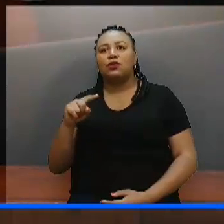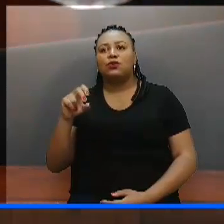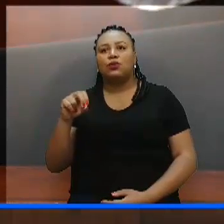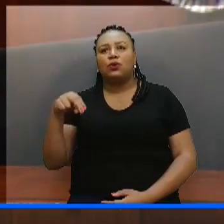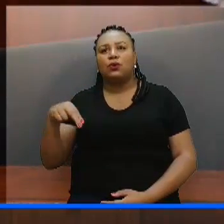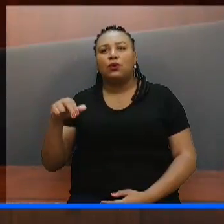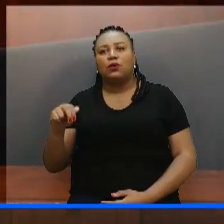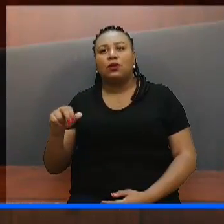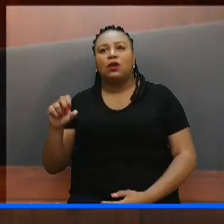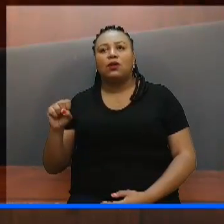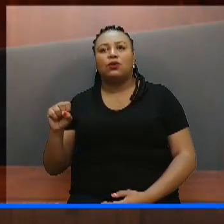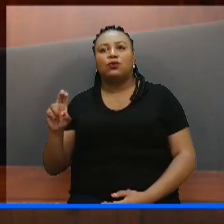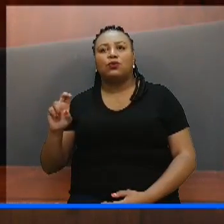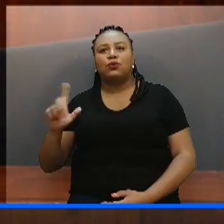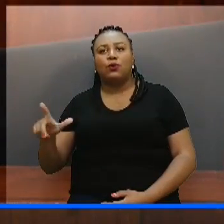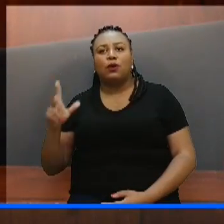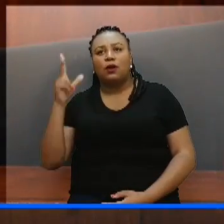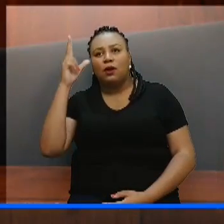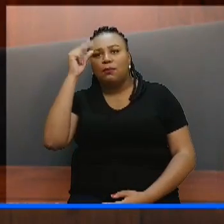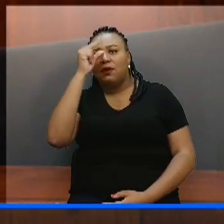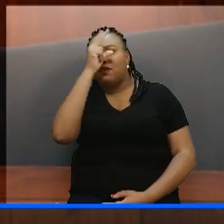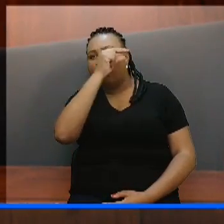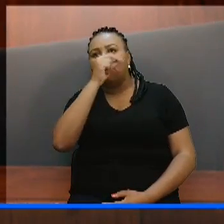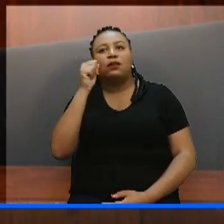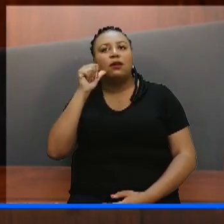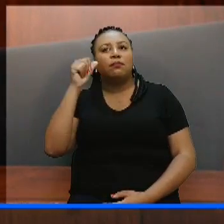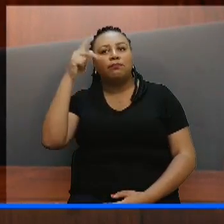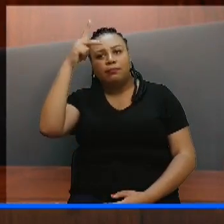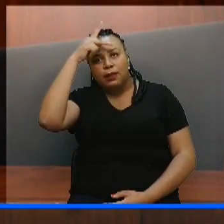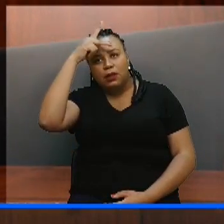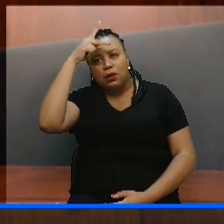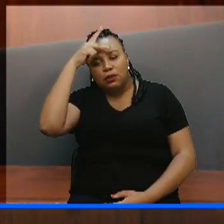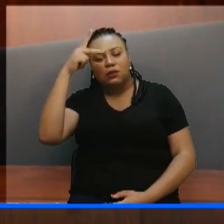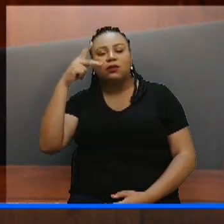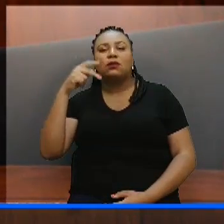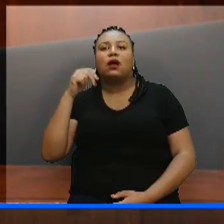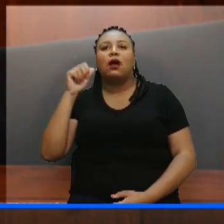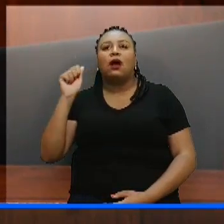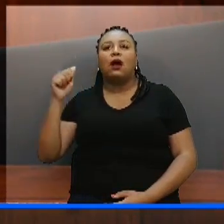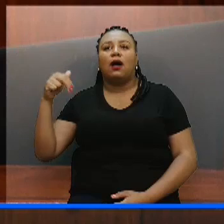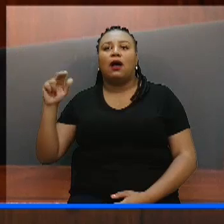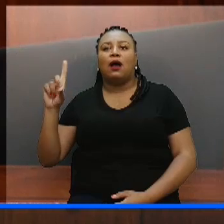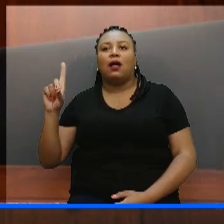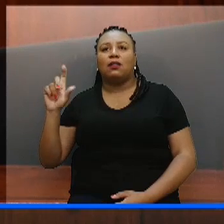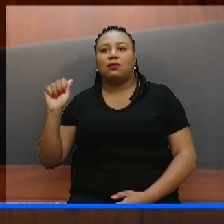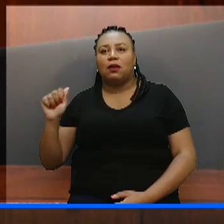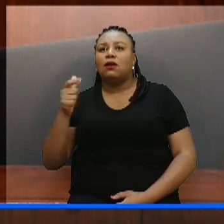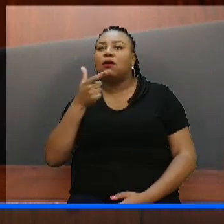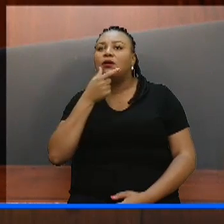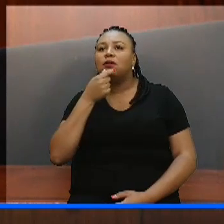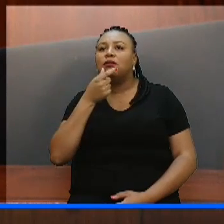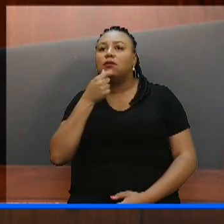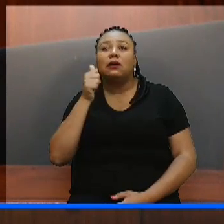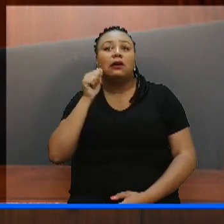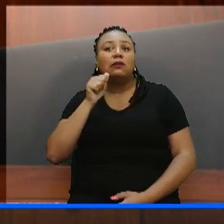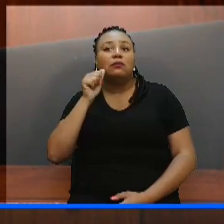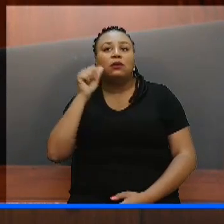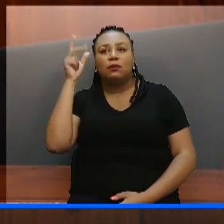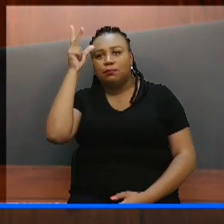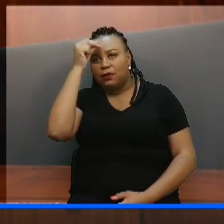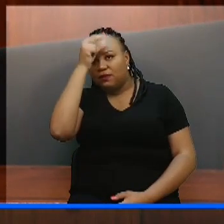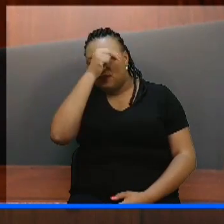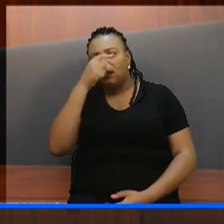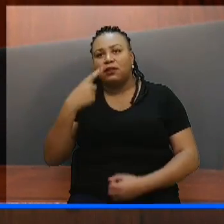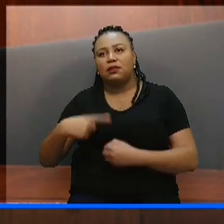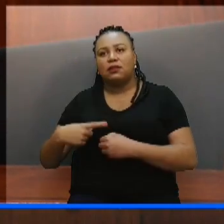pelotas prefeita paula mascarenhas senhor prefeito senhora prefeita de